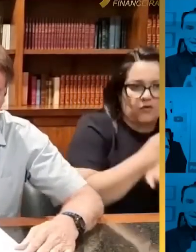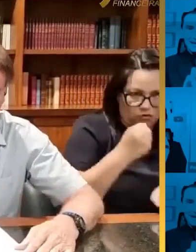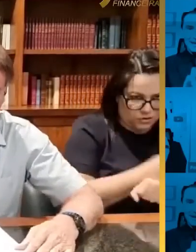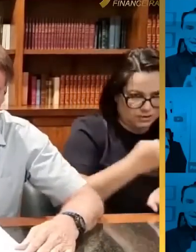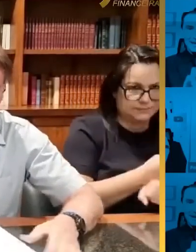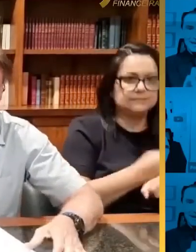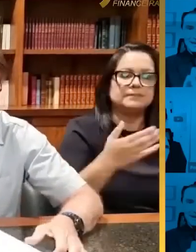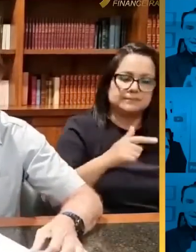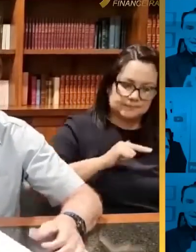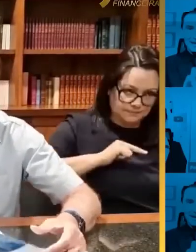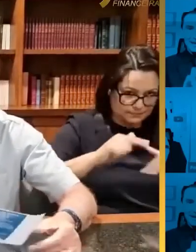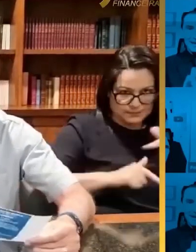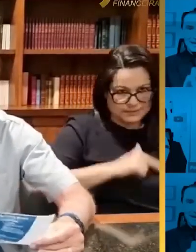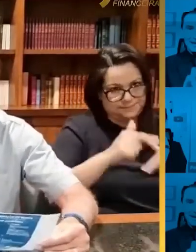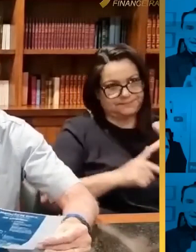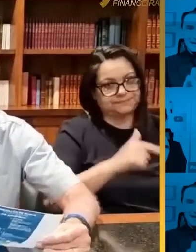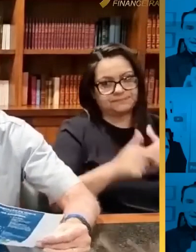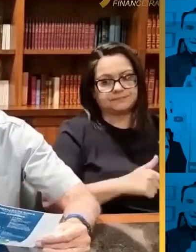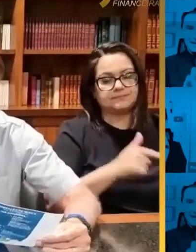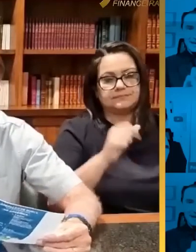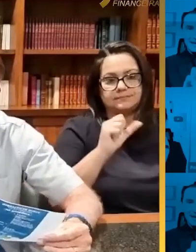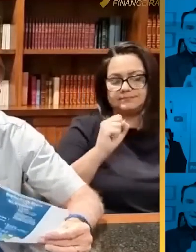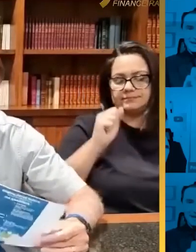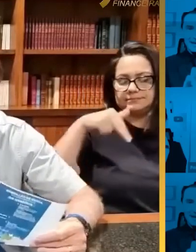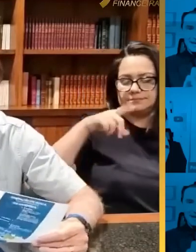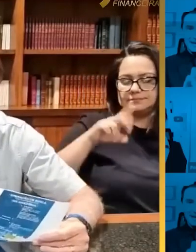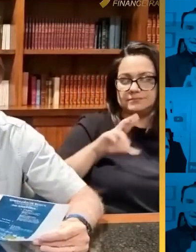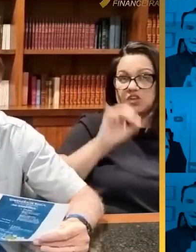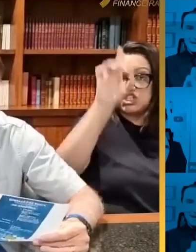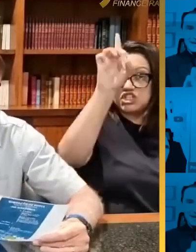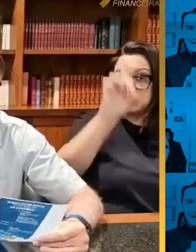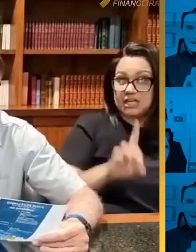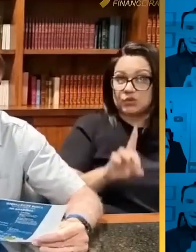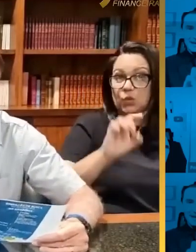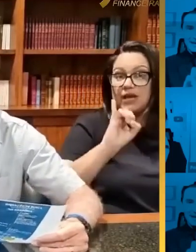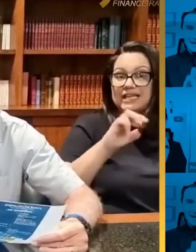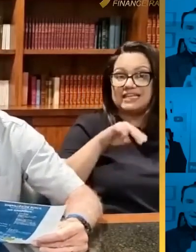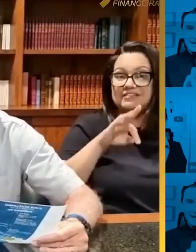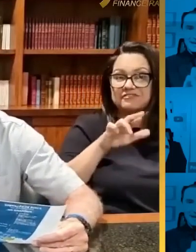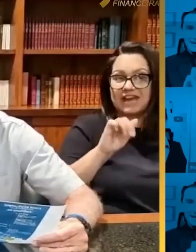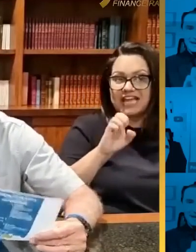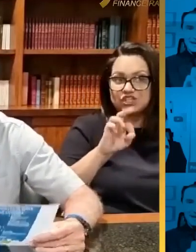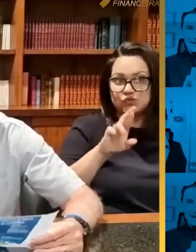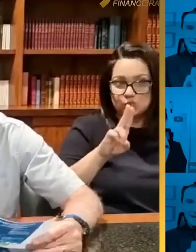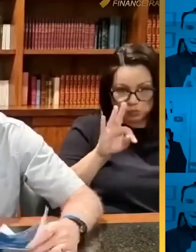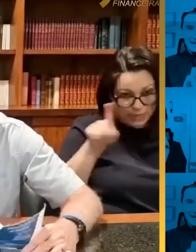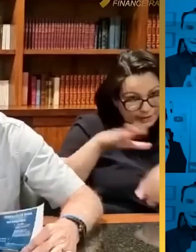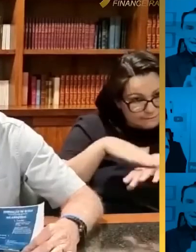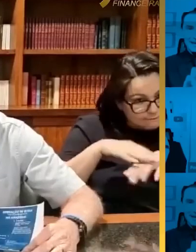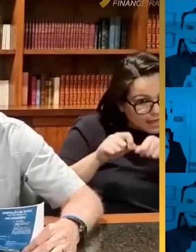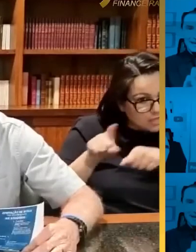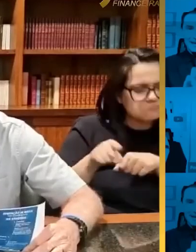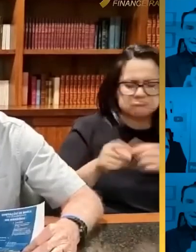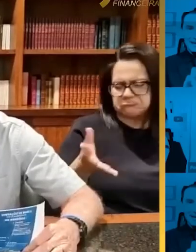trabalho que o Sandro, diretor de infraestrutura, fez foi brilhante, fantástico.